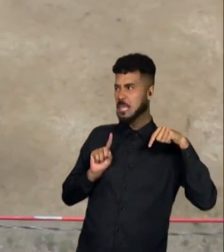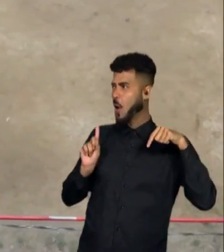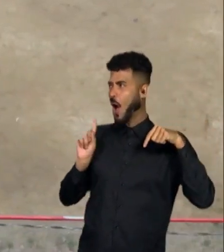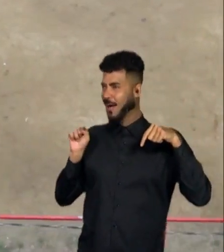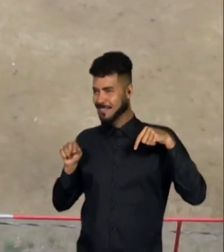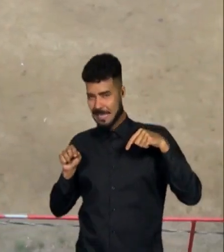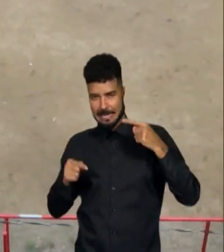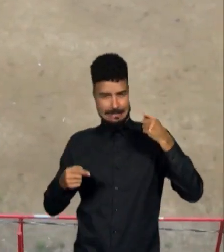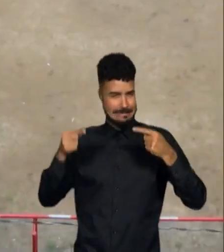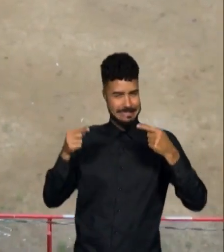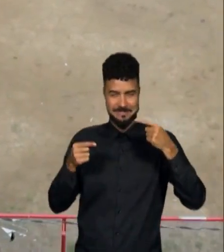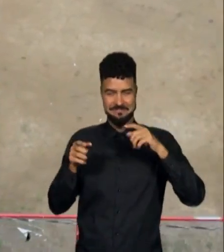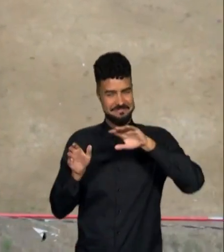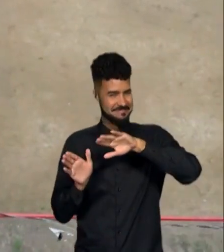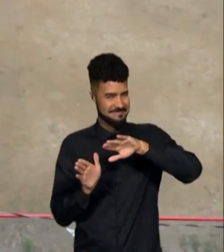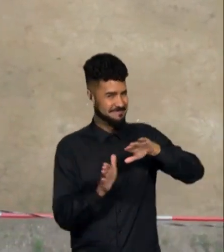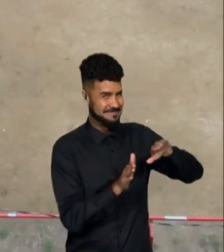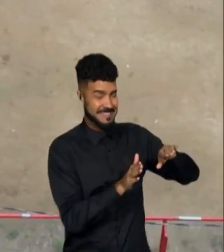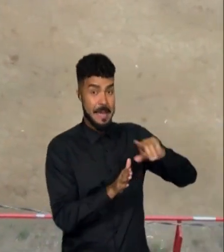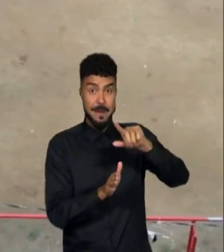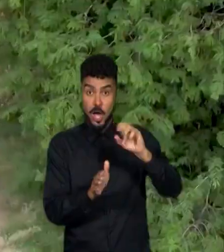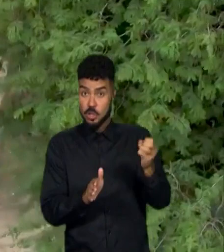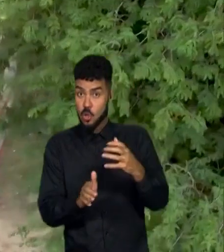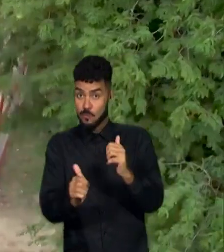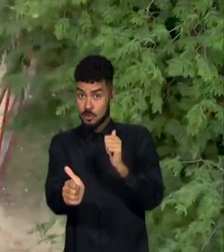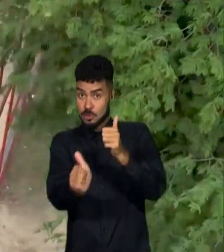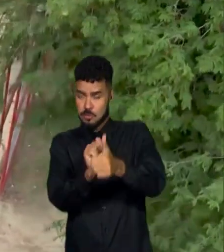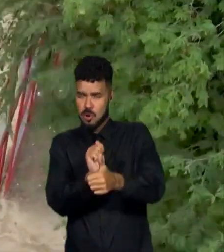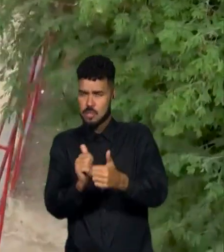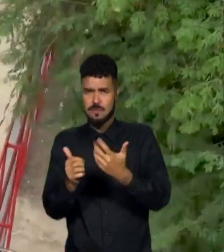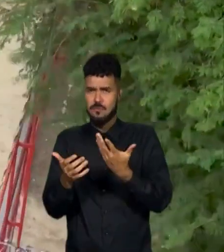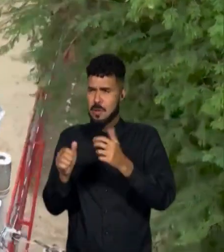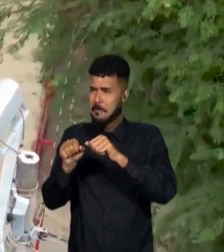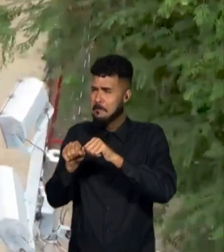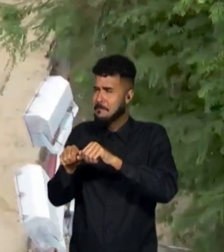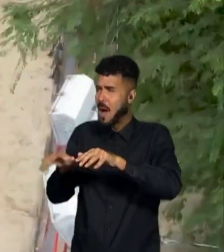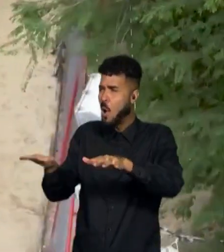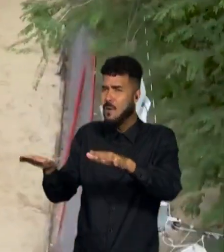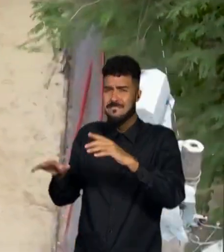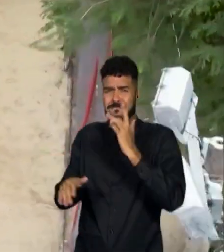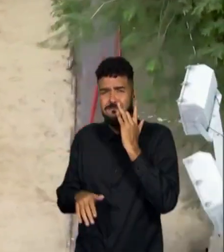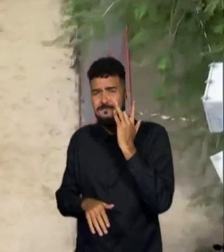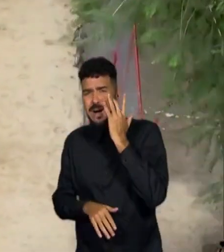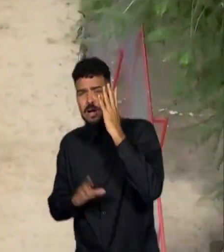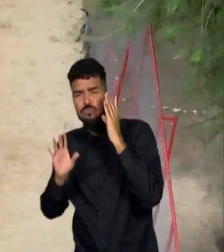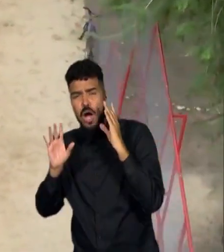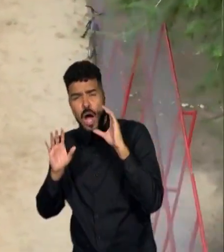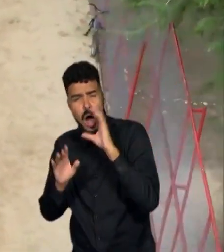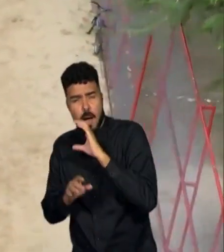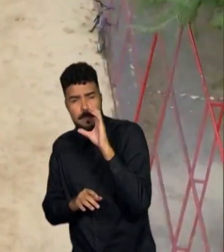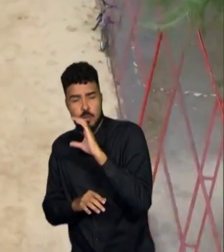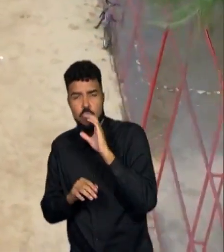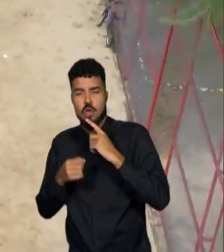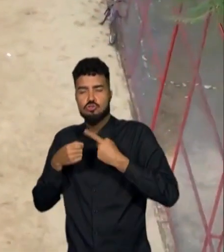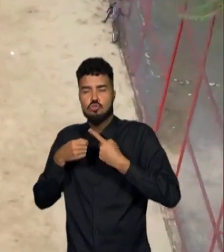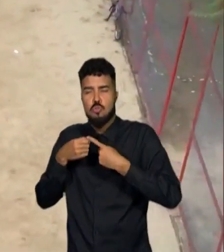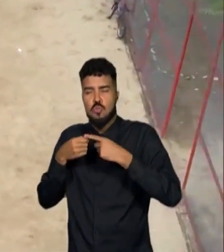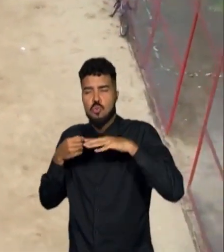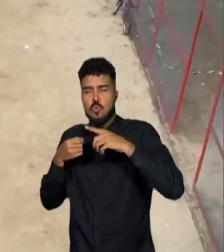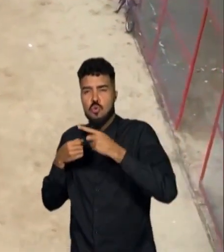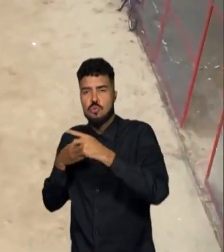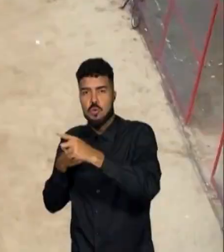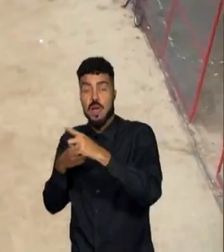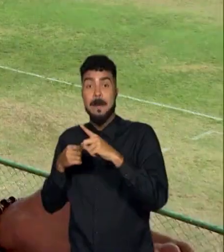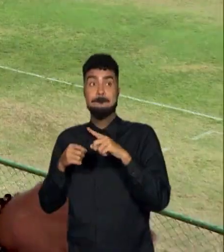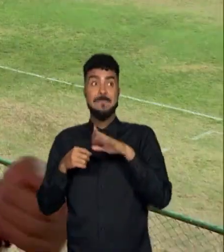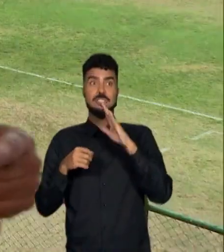que o novo esporte foi muito bem acolhido no subúrbio carioca e se popularizou entre as camadas mais